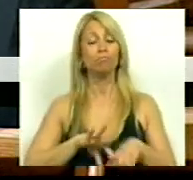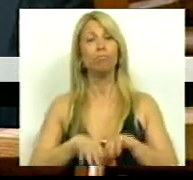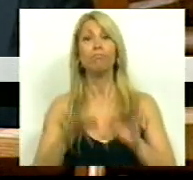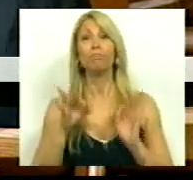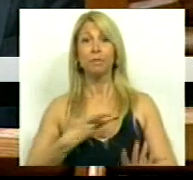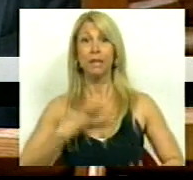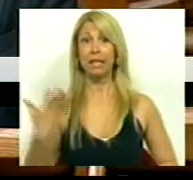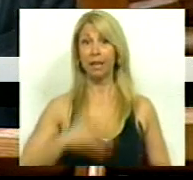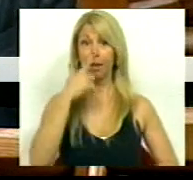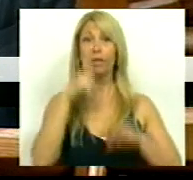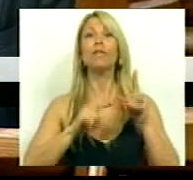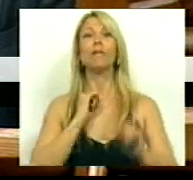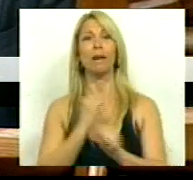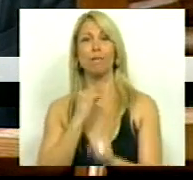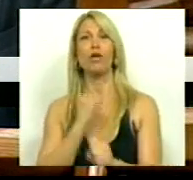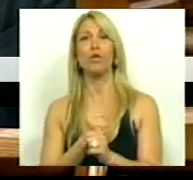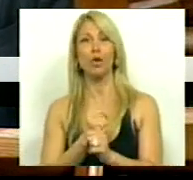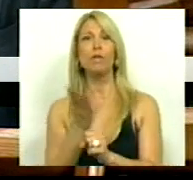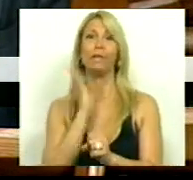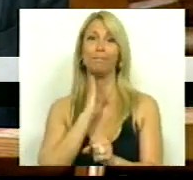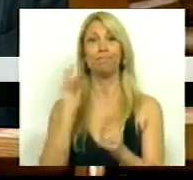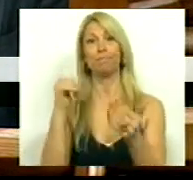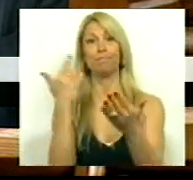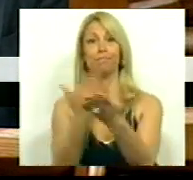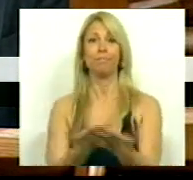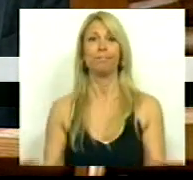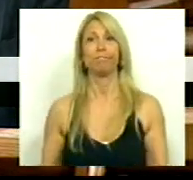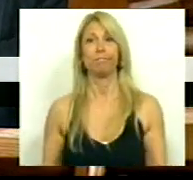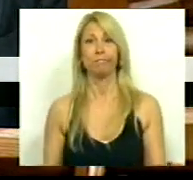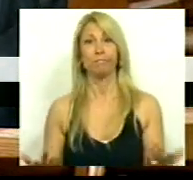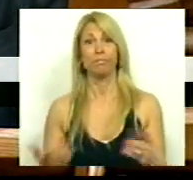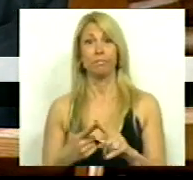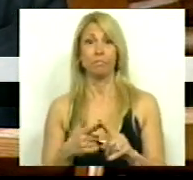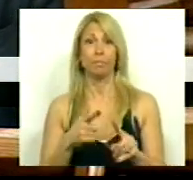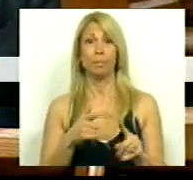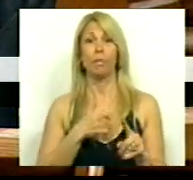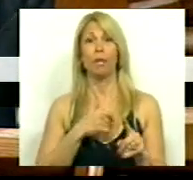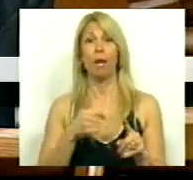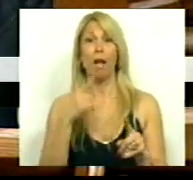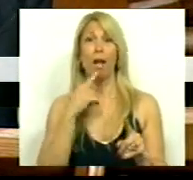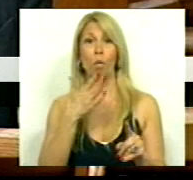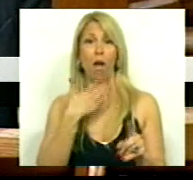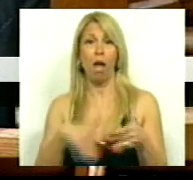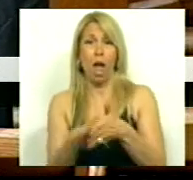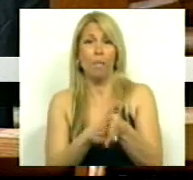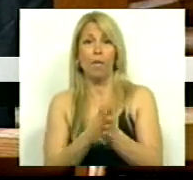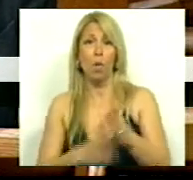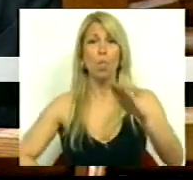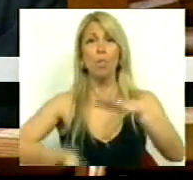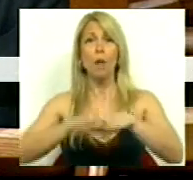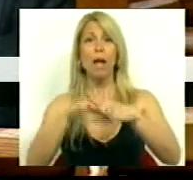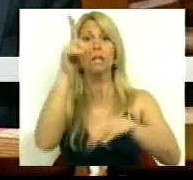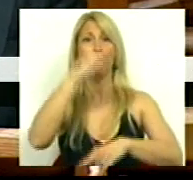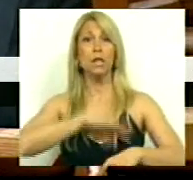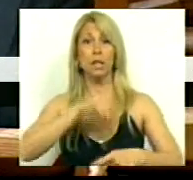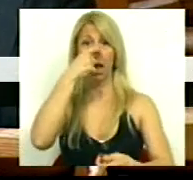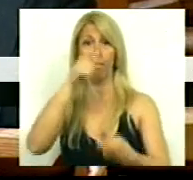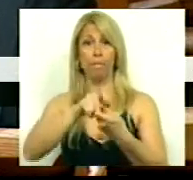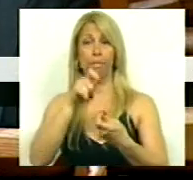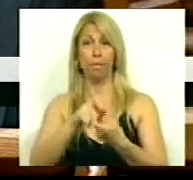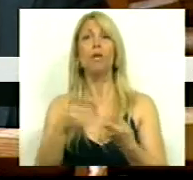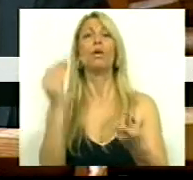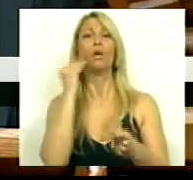destruindo os direitos dos trabalhadores e sujeitando-os a uma exploração máxima para um salário cada vez mais mínimo? Como se